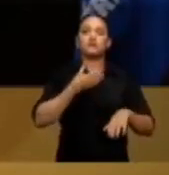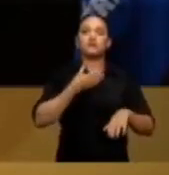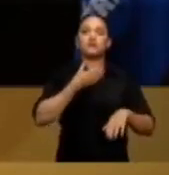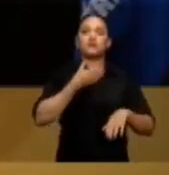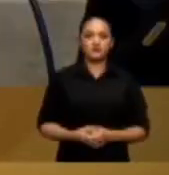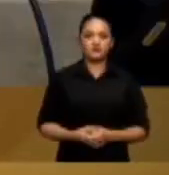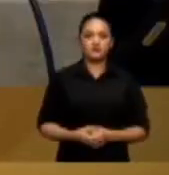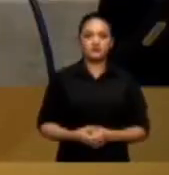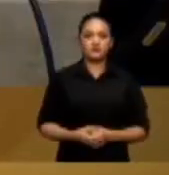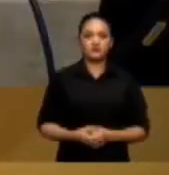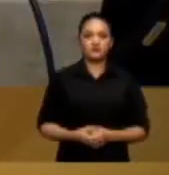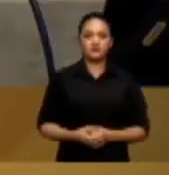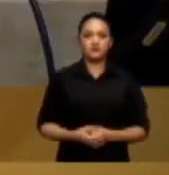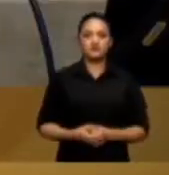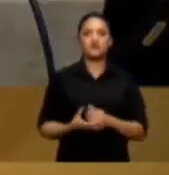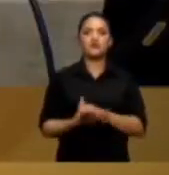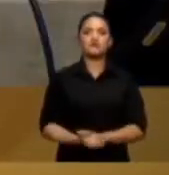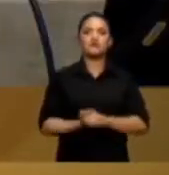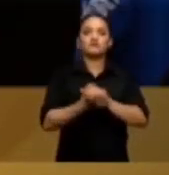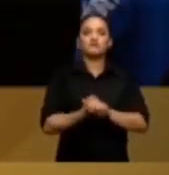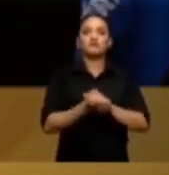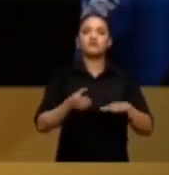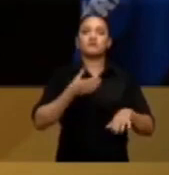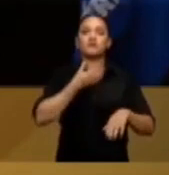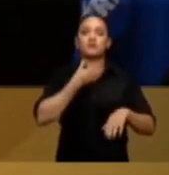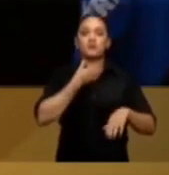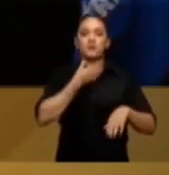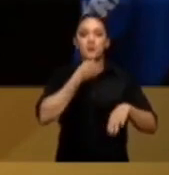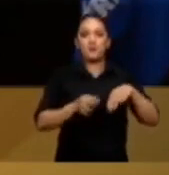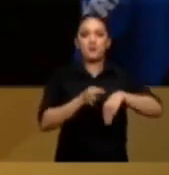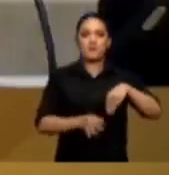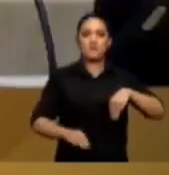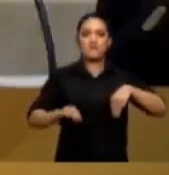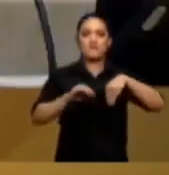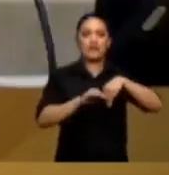Excelentíssimo senhor ministro-presidente Luiz Fux,